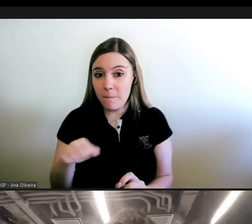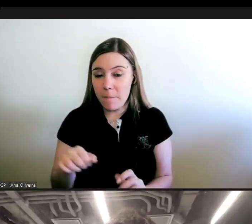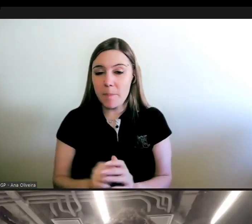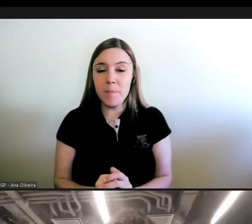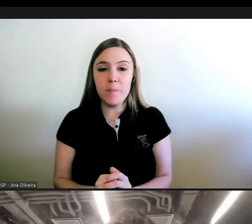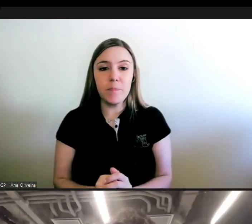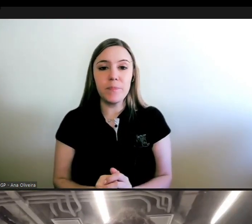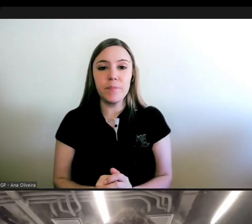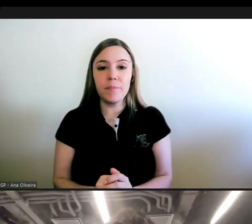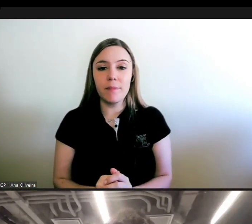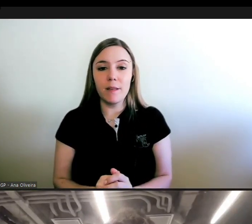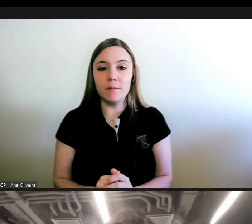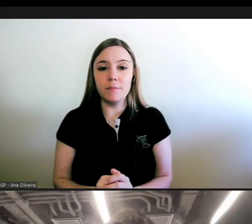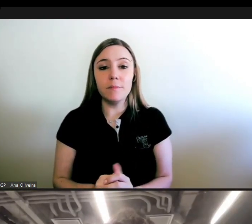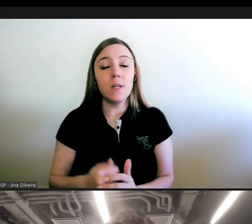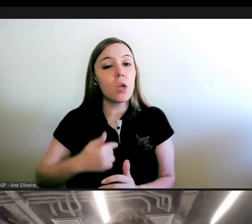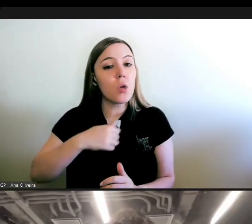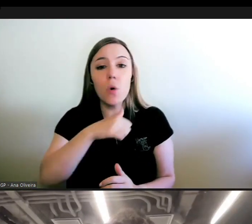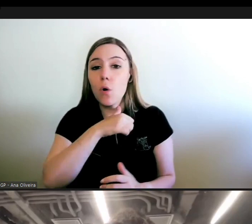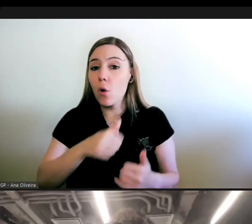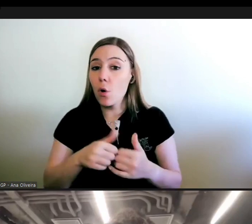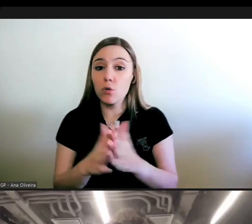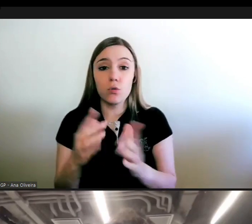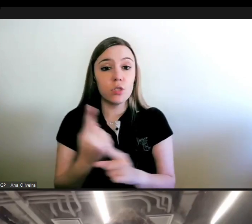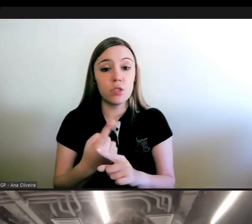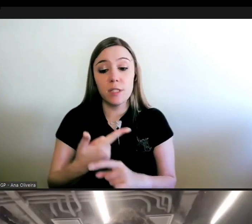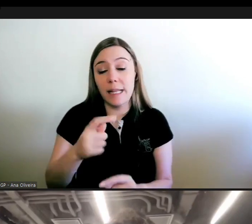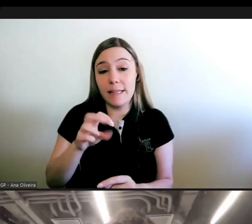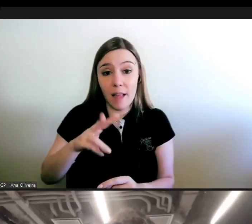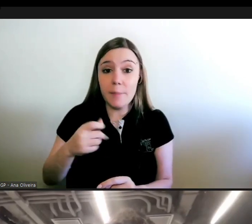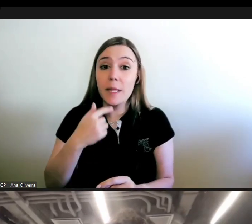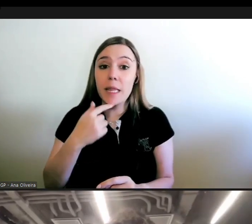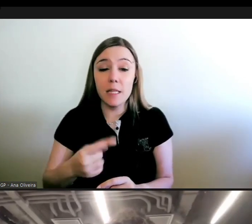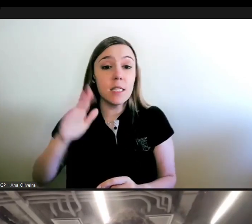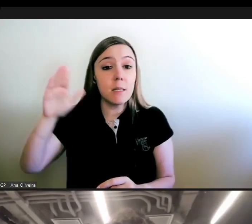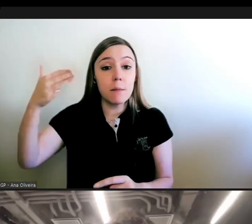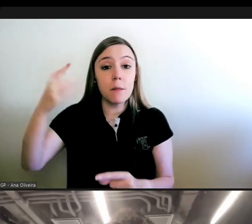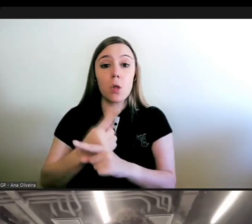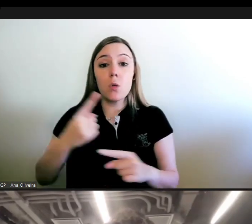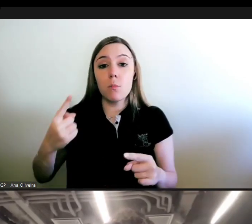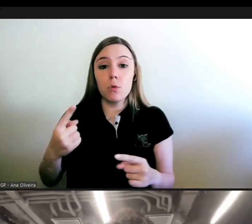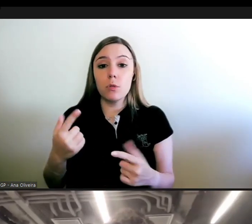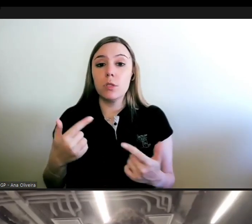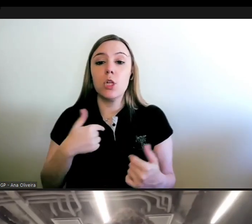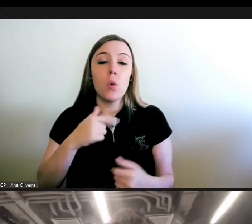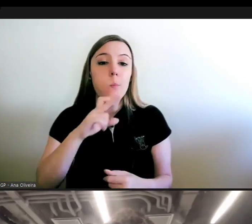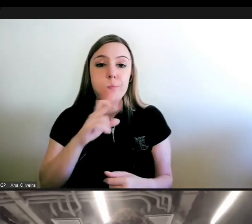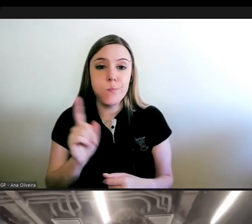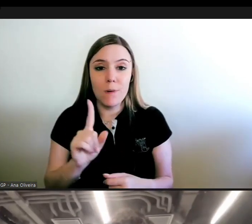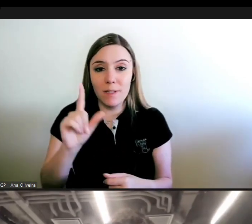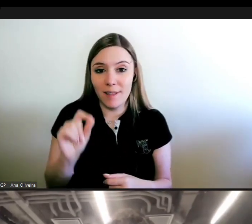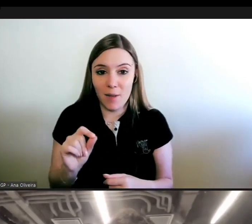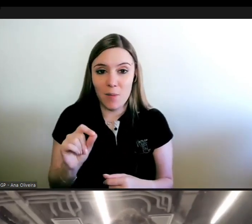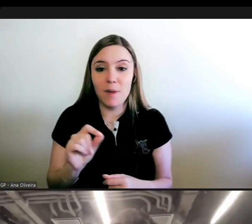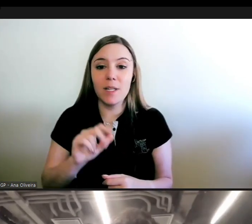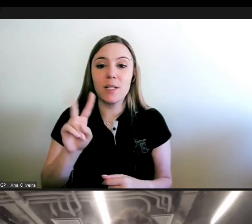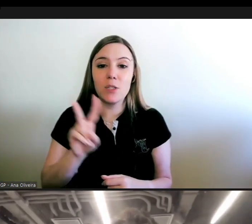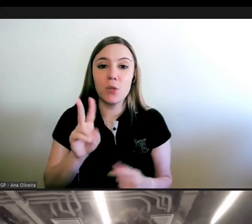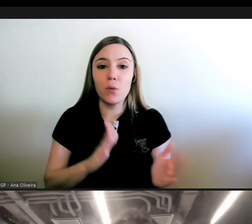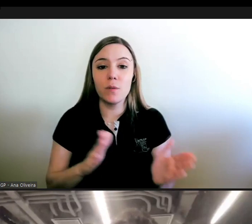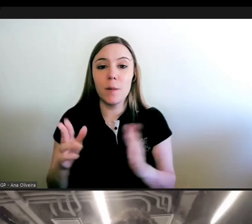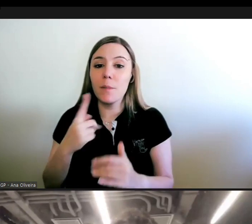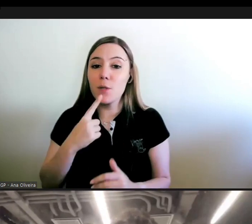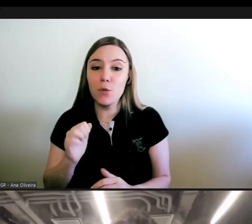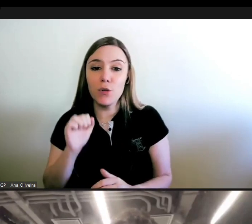Não, eu concordo com tudo o que a Telma disse, acima de tudo, porque eu não respondi também à segunda parte da sua